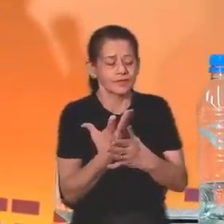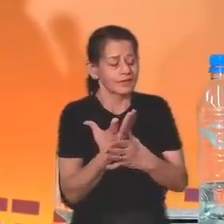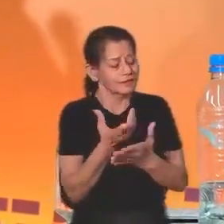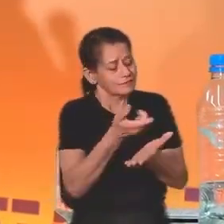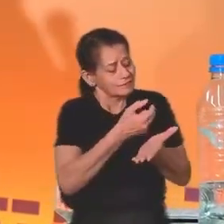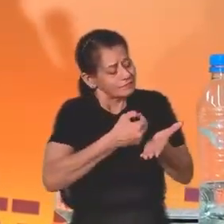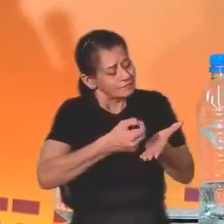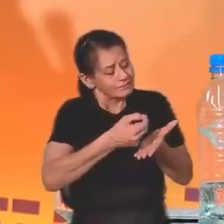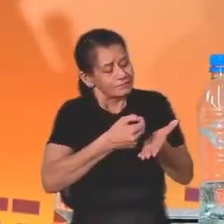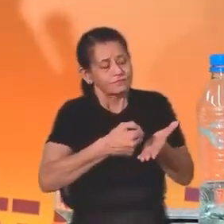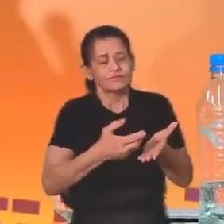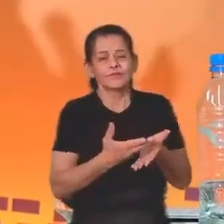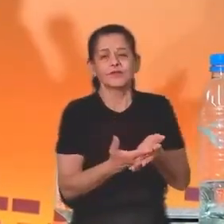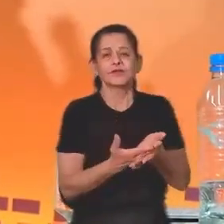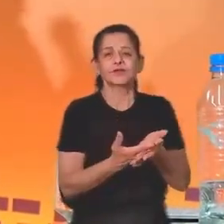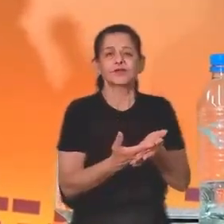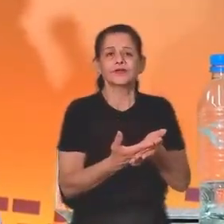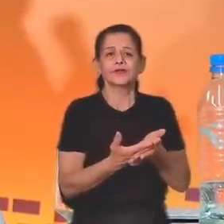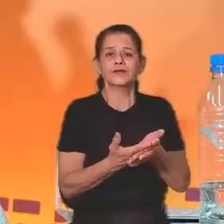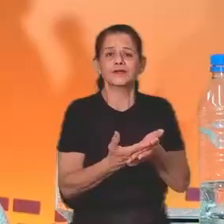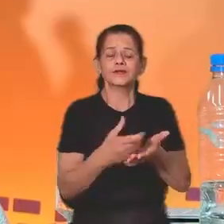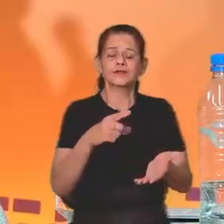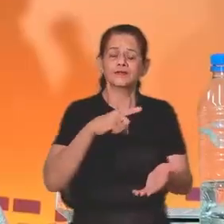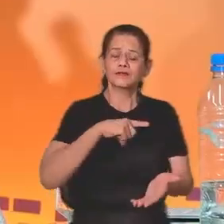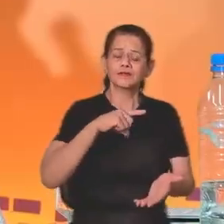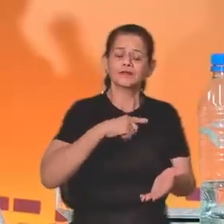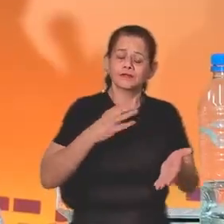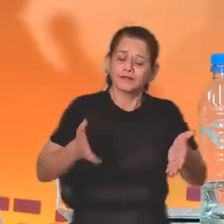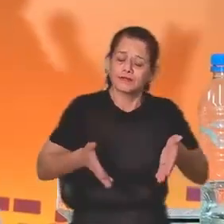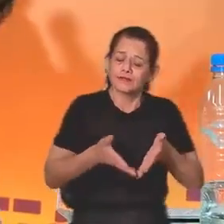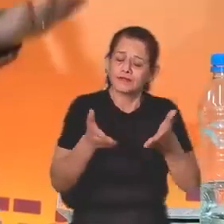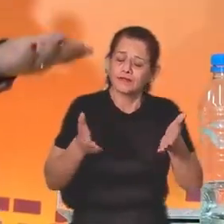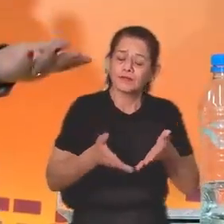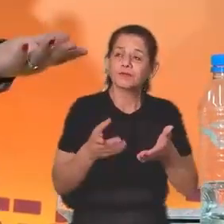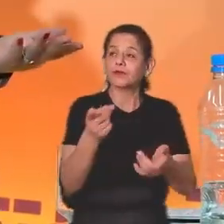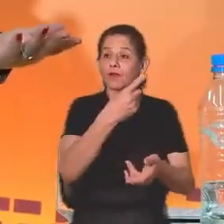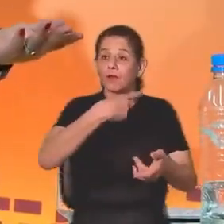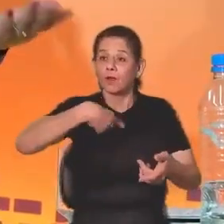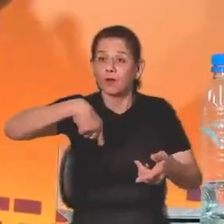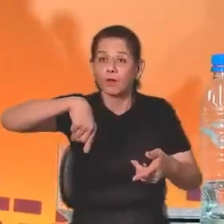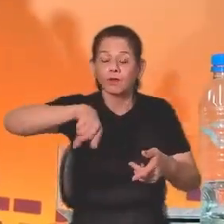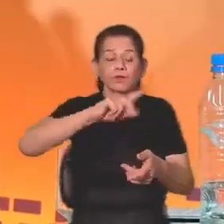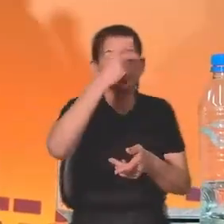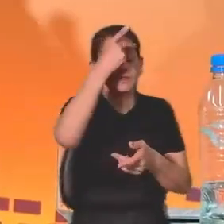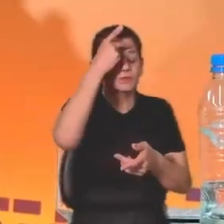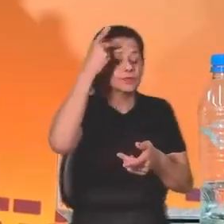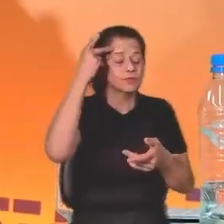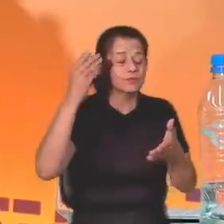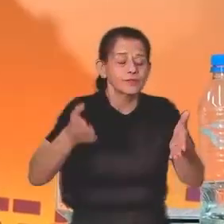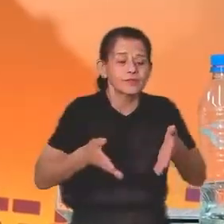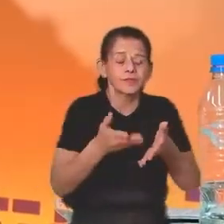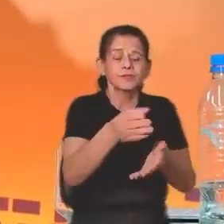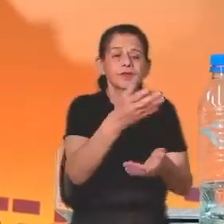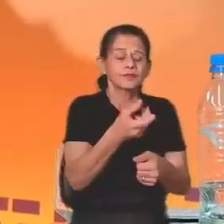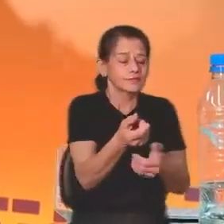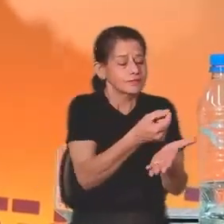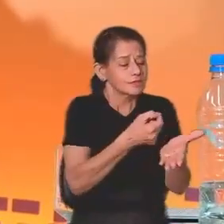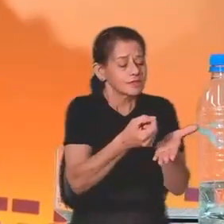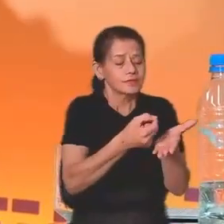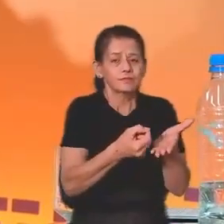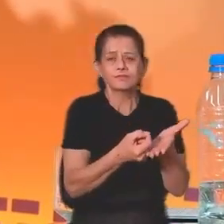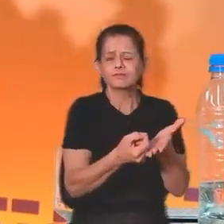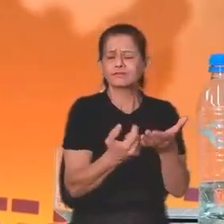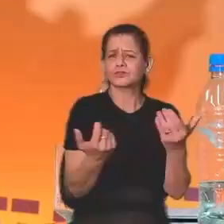ajudasse, que também seja um incentivo para que outras pessoas, porque não tem que ser